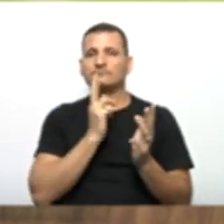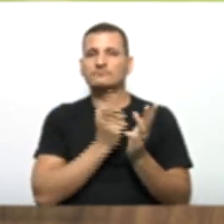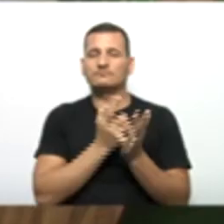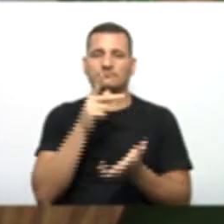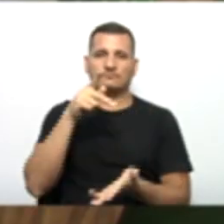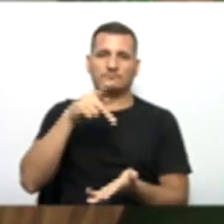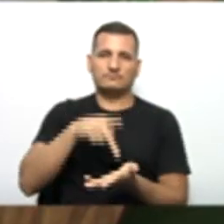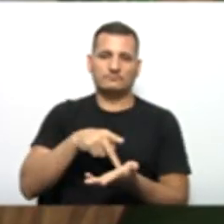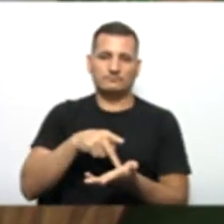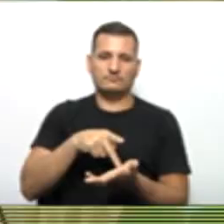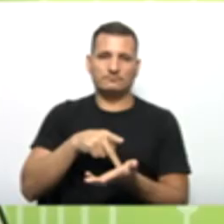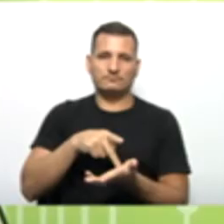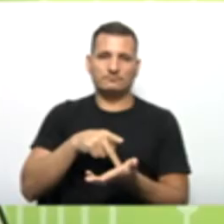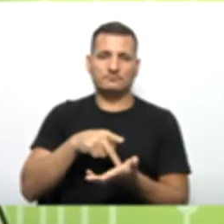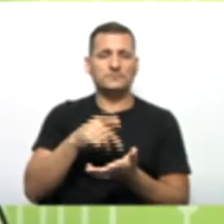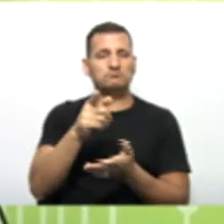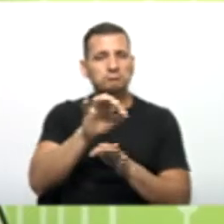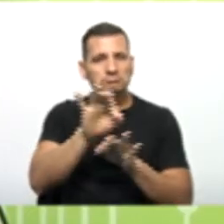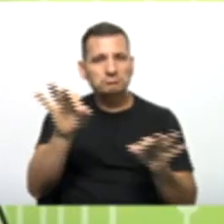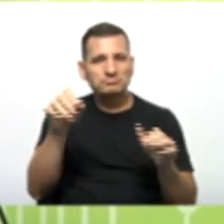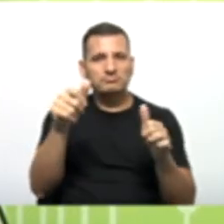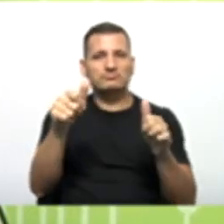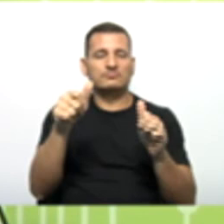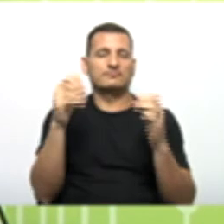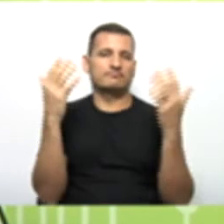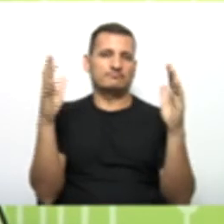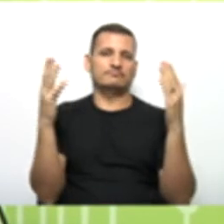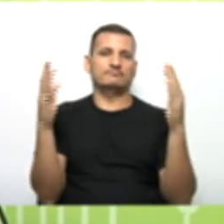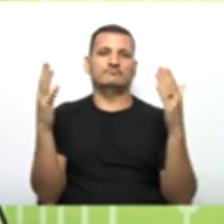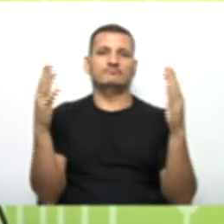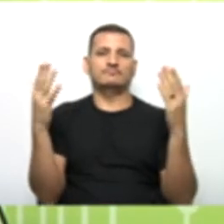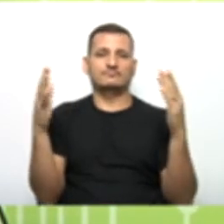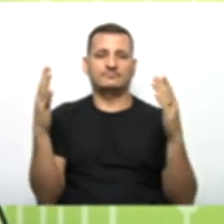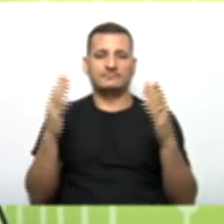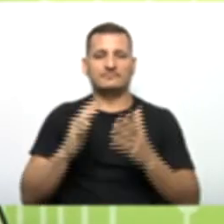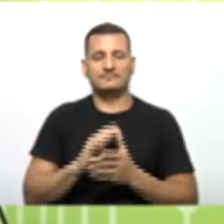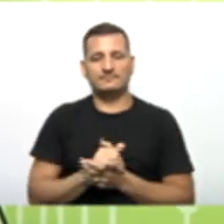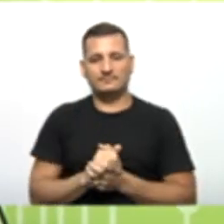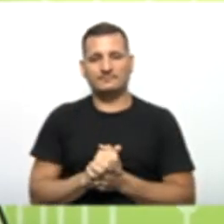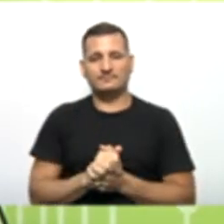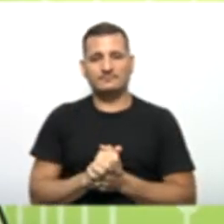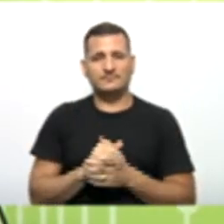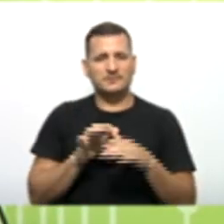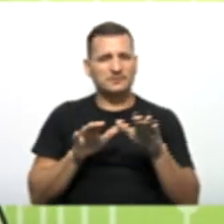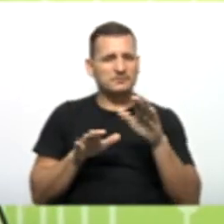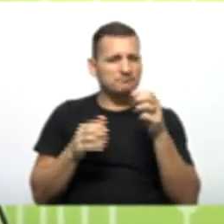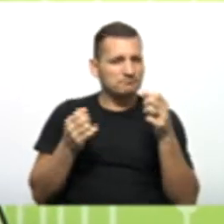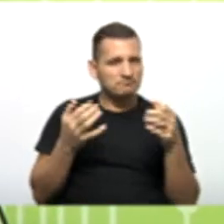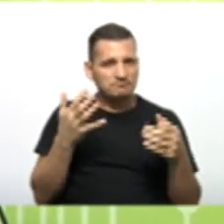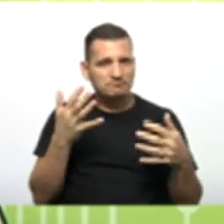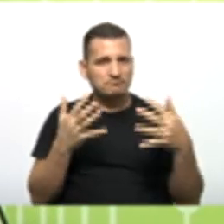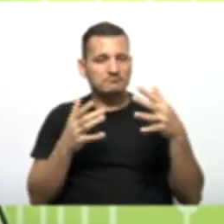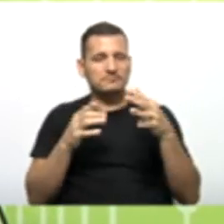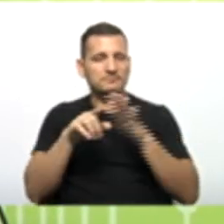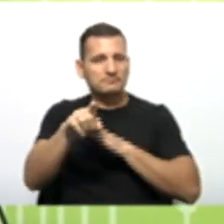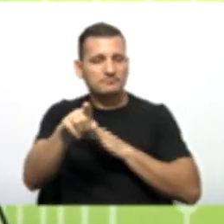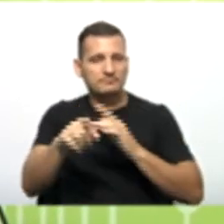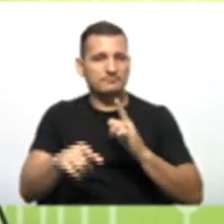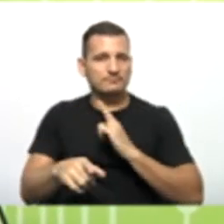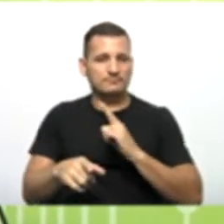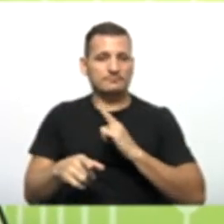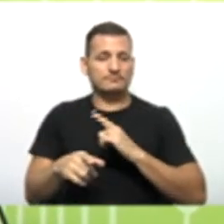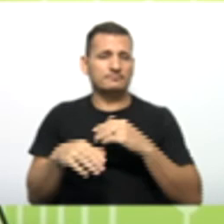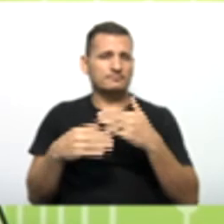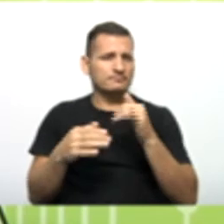todos acertaram estão de parabéns então essa daí é ela é meio auto explicativa né gente então se o